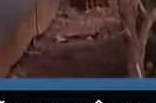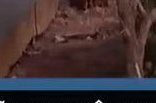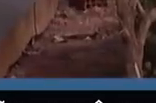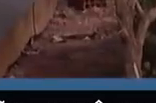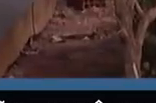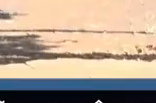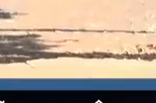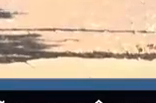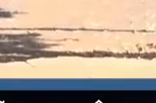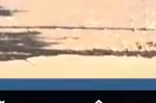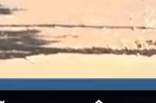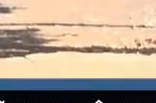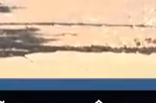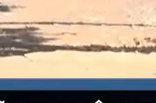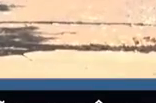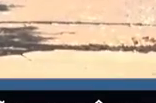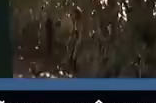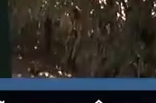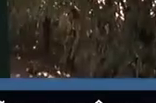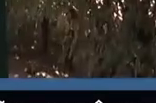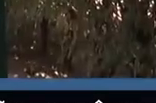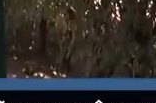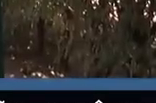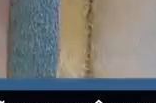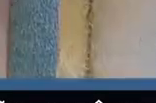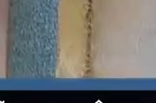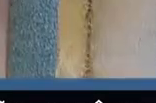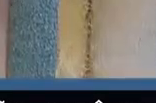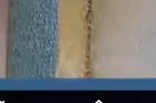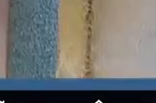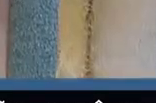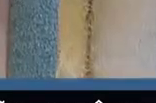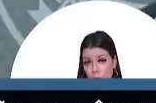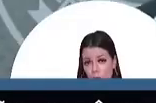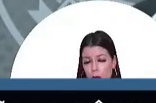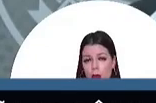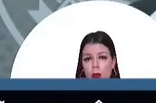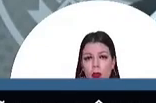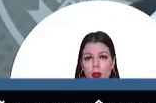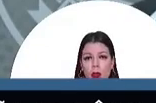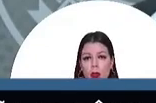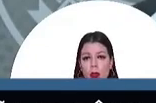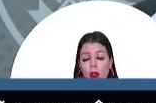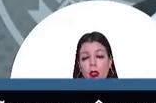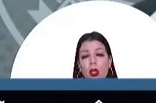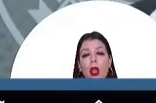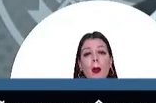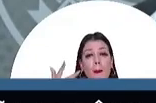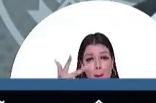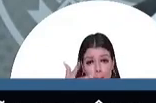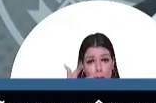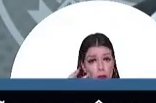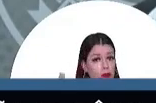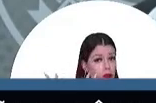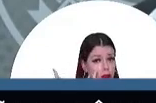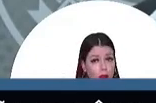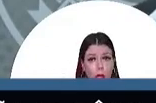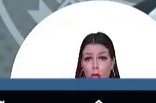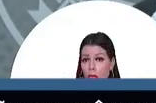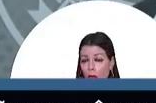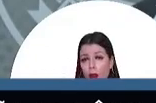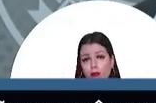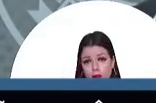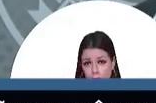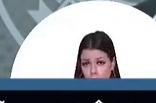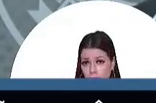para desarticular planos de atentados, como ações de campo na área virtual. Então, monitoramento total, botão do pânico